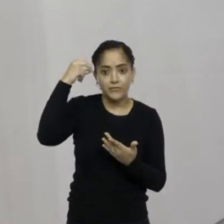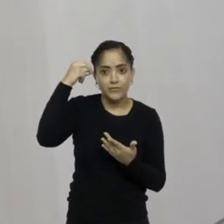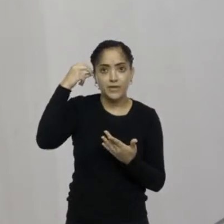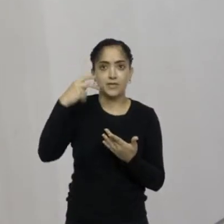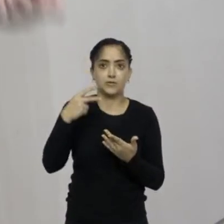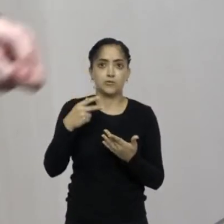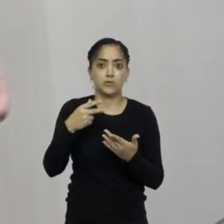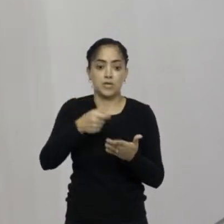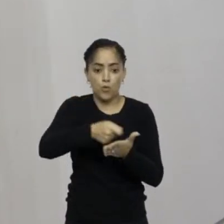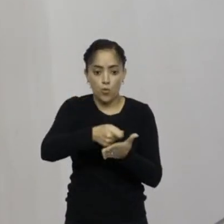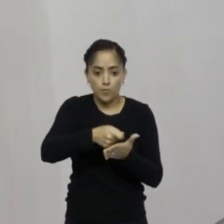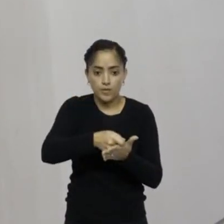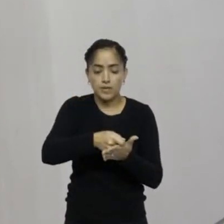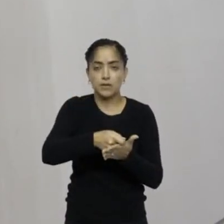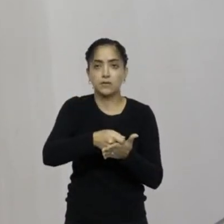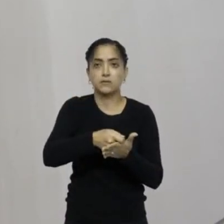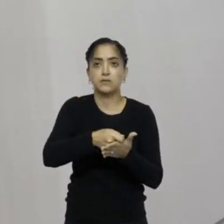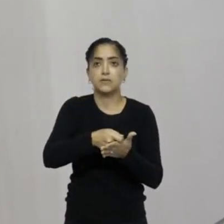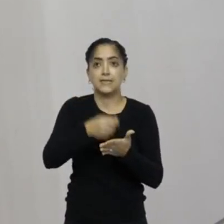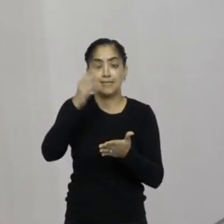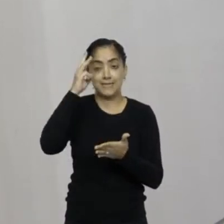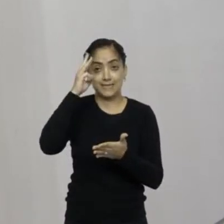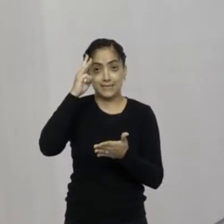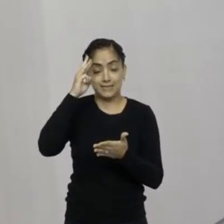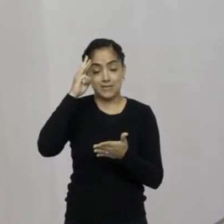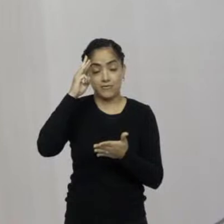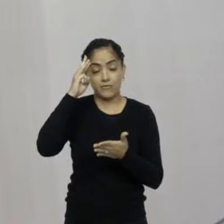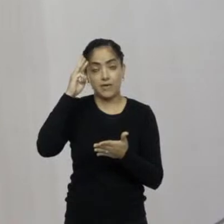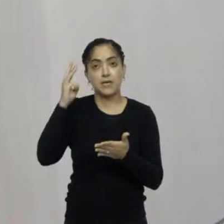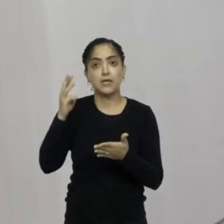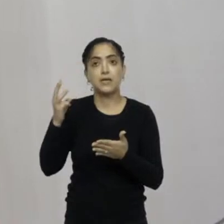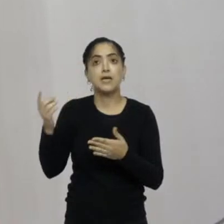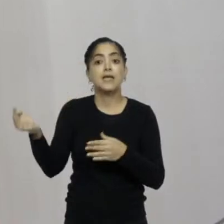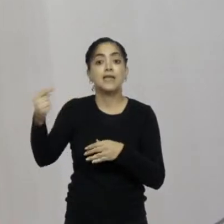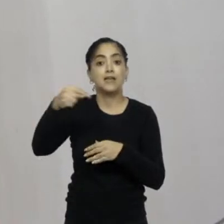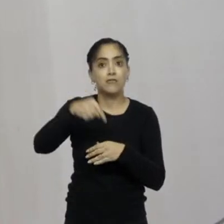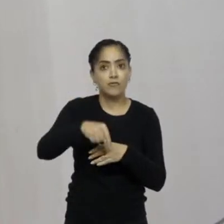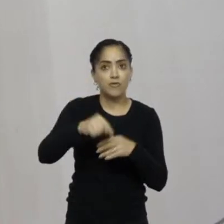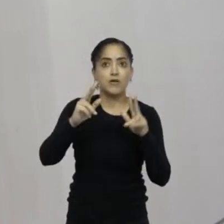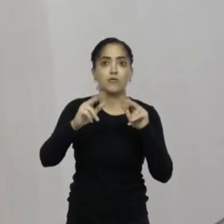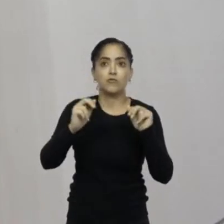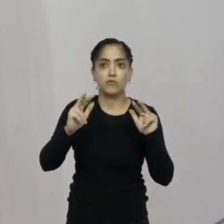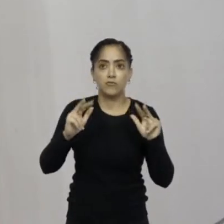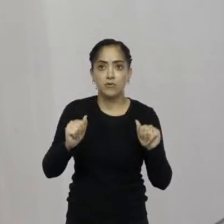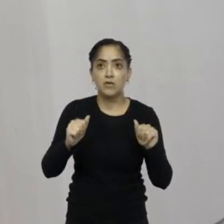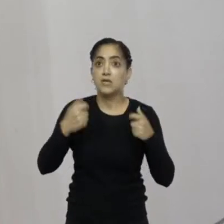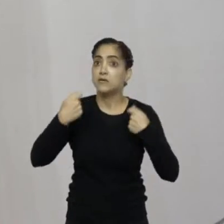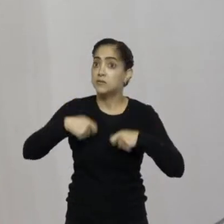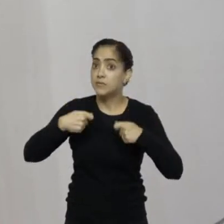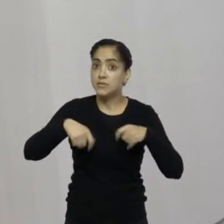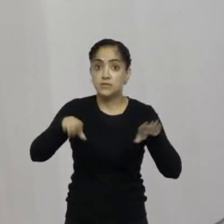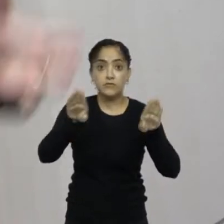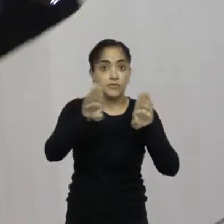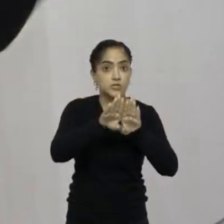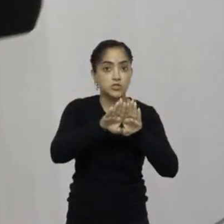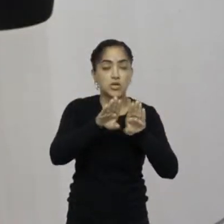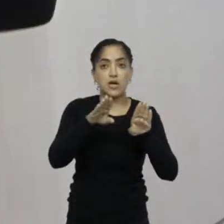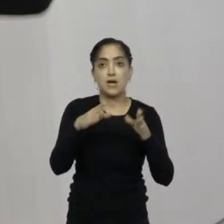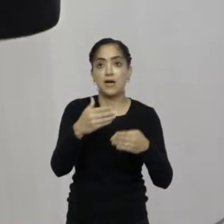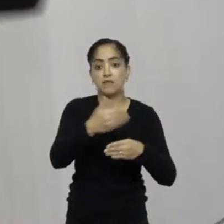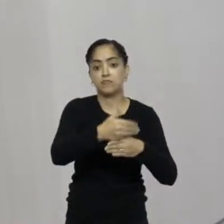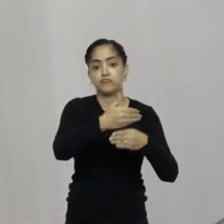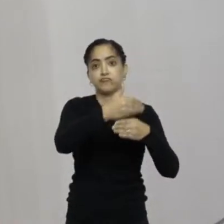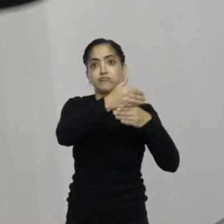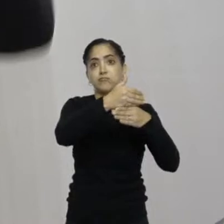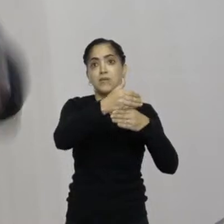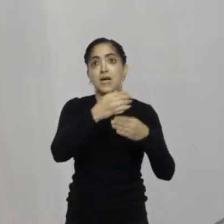cobrar. E na terça-feira, inclusive, à tarde, o prefeito veio a Florianópolis dizer: gente, vocês precisam fechar a barragem. Não, mas nós não podemos fechar,